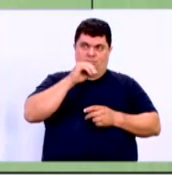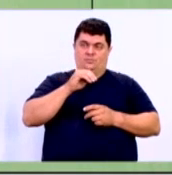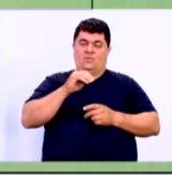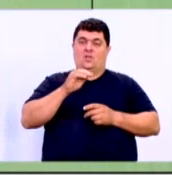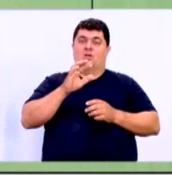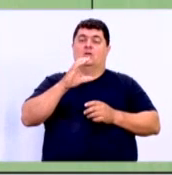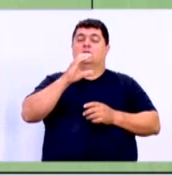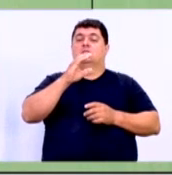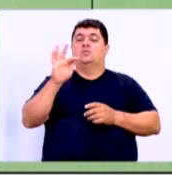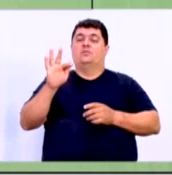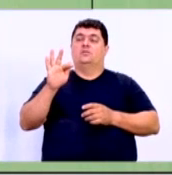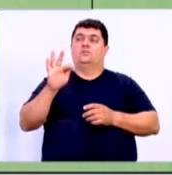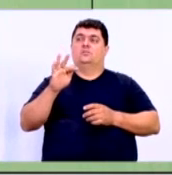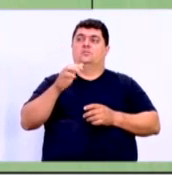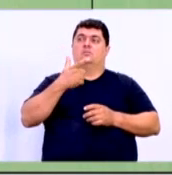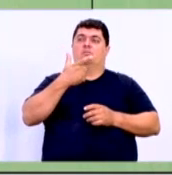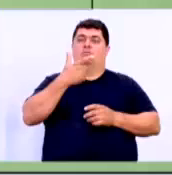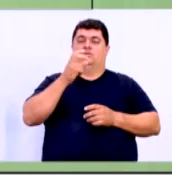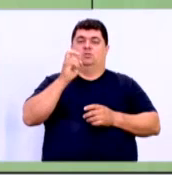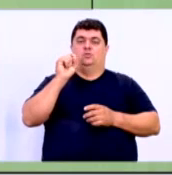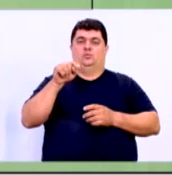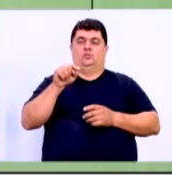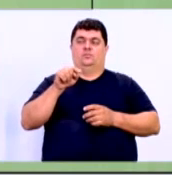fixos, 25.000.